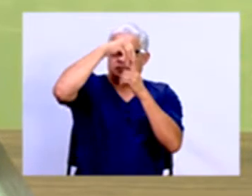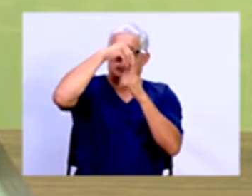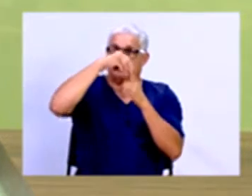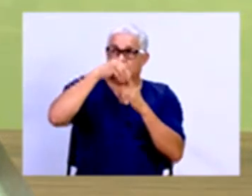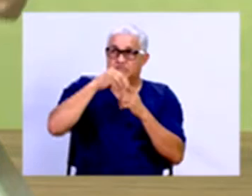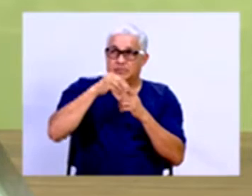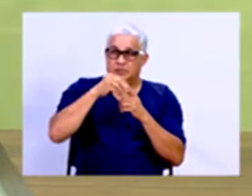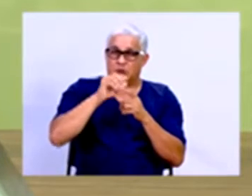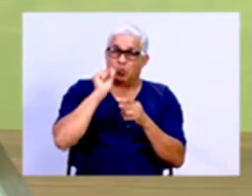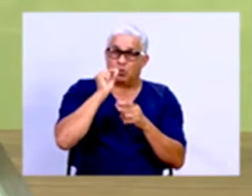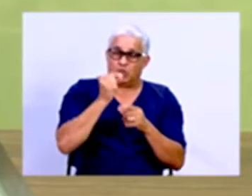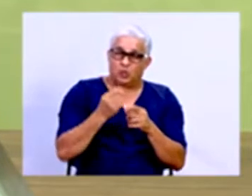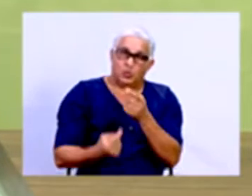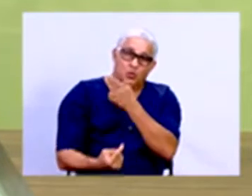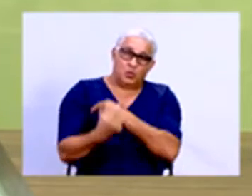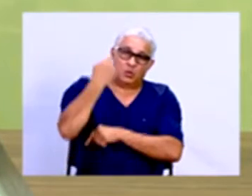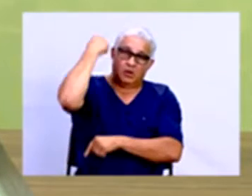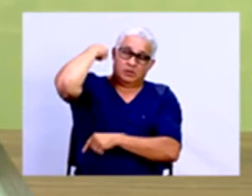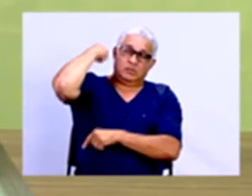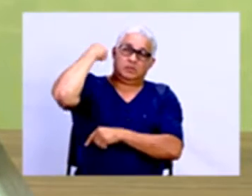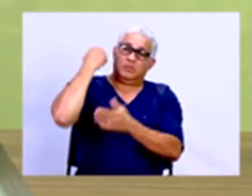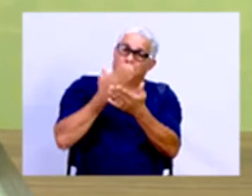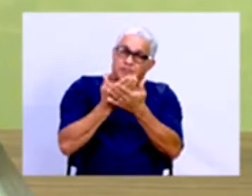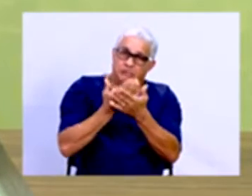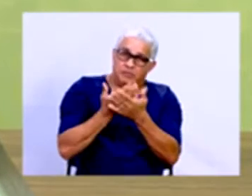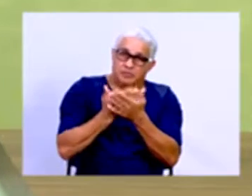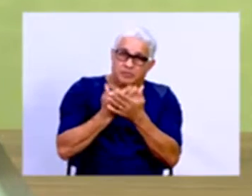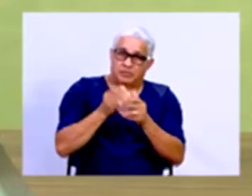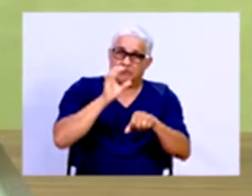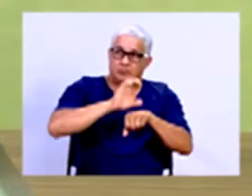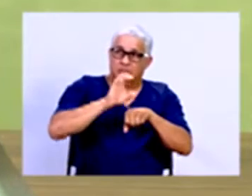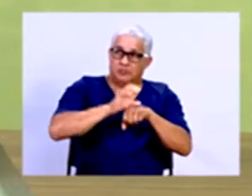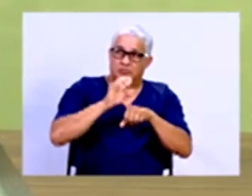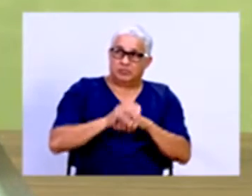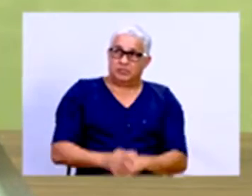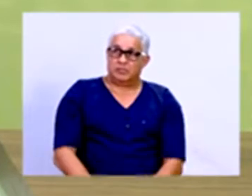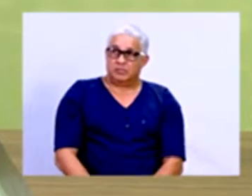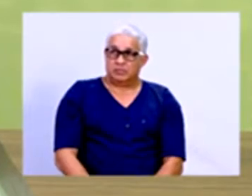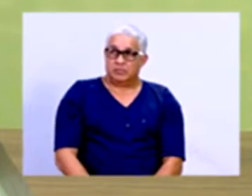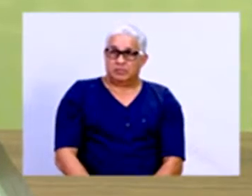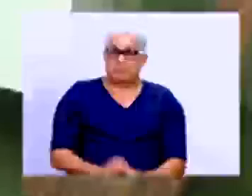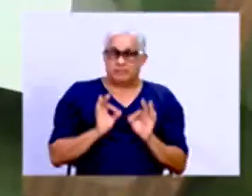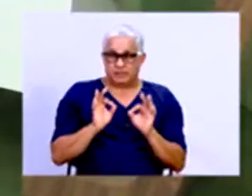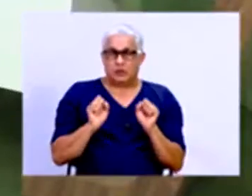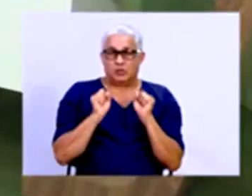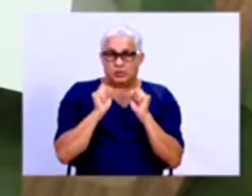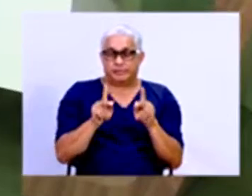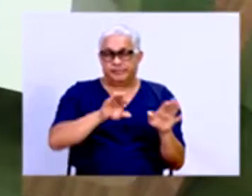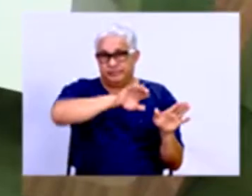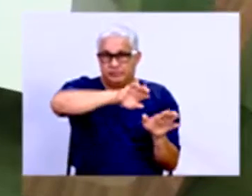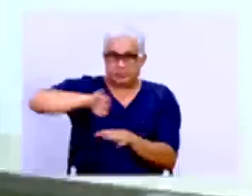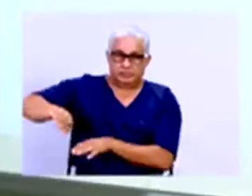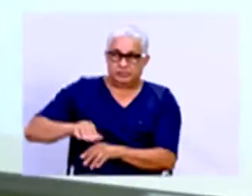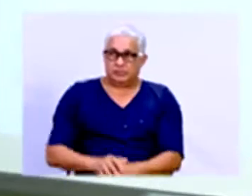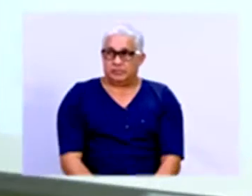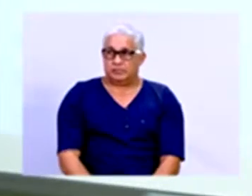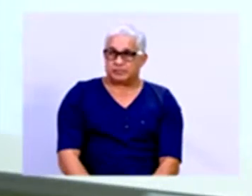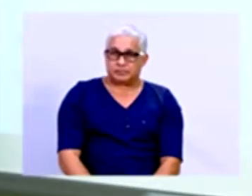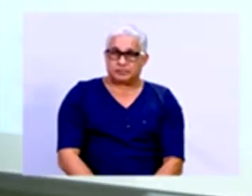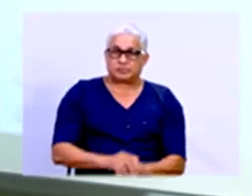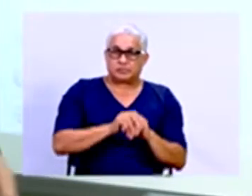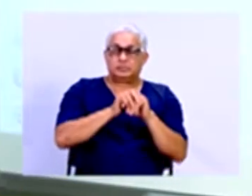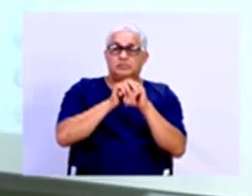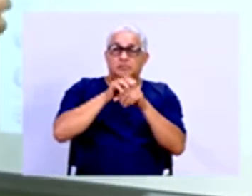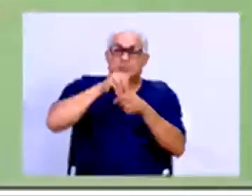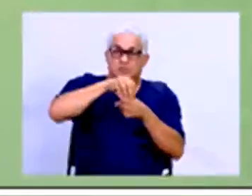que foi visto no decorrer do curso, né? Desculpa. Não é isso, professor? É isso mesmo. Bom, então vamos ao nosso conteúdo que